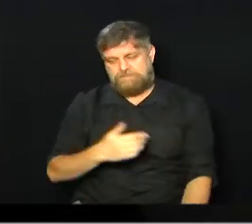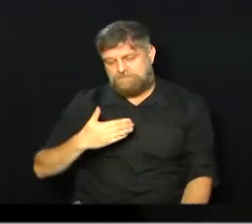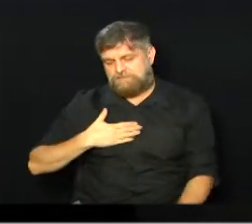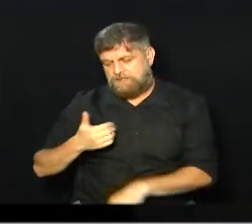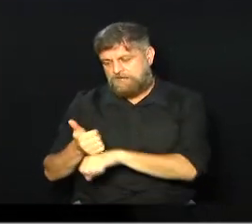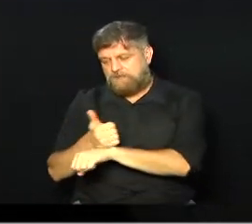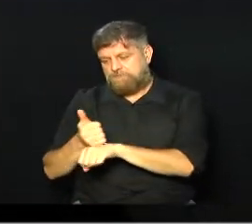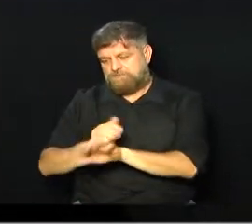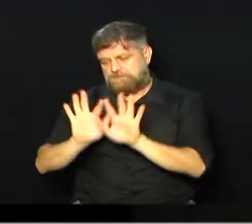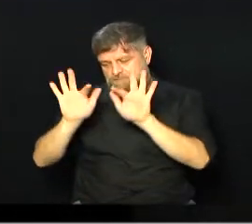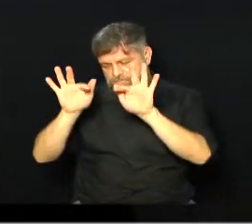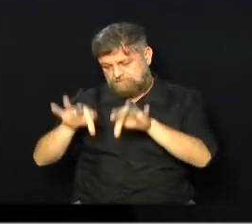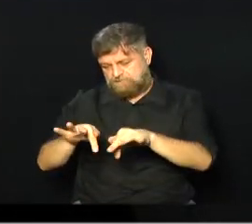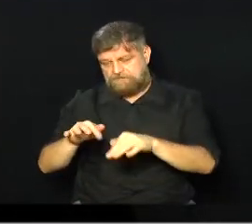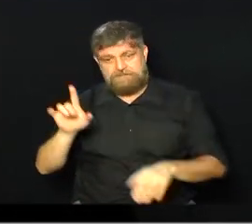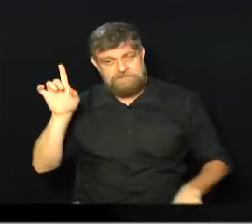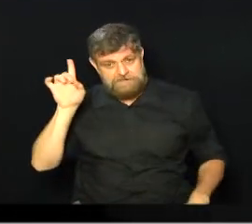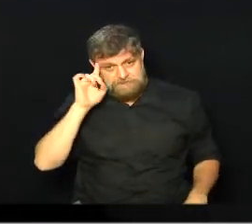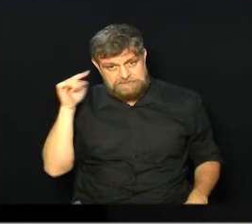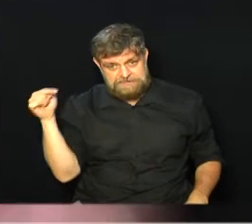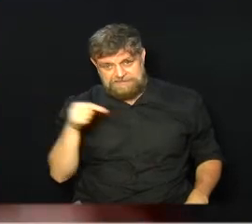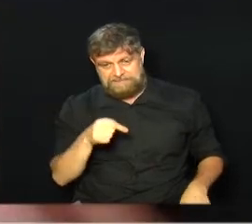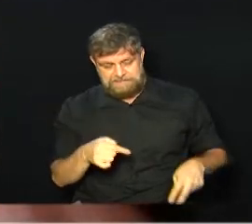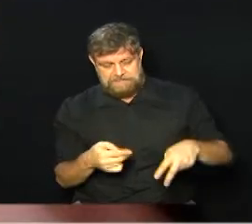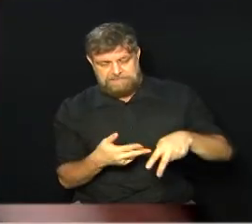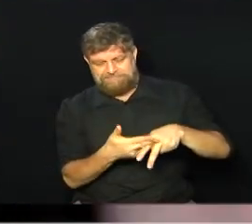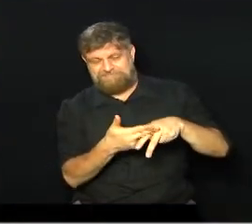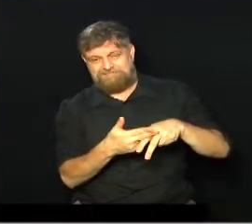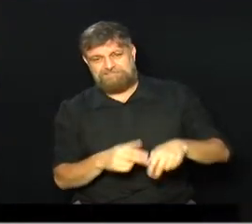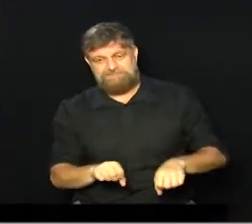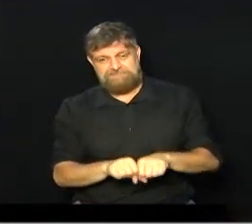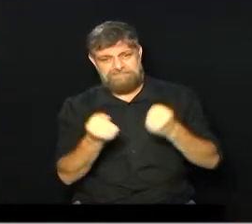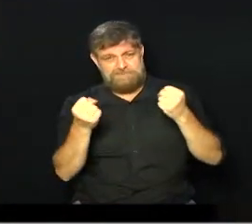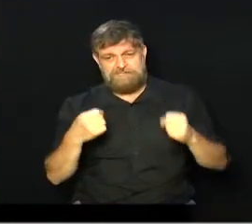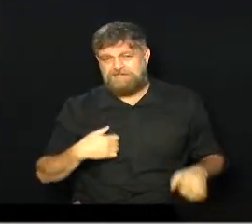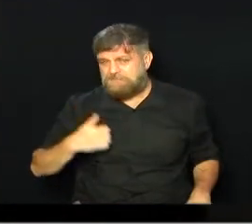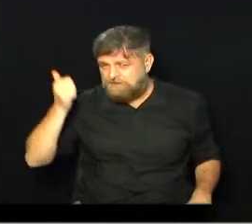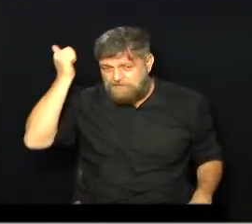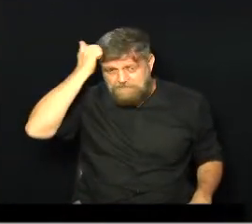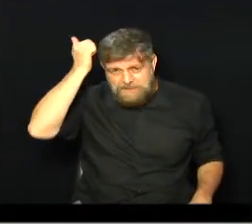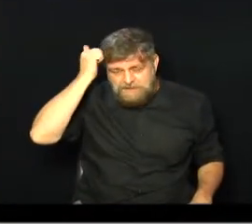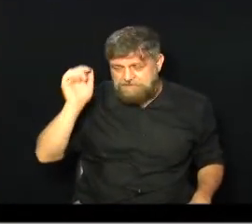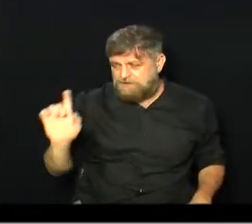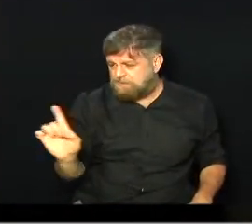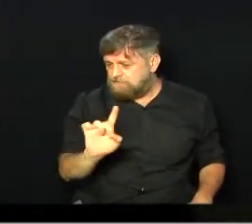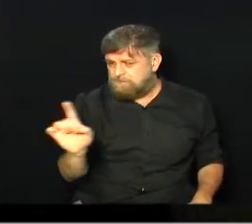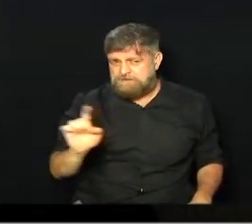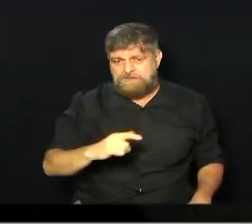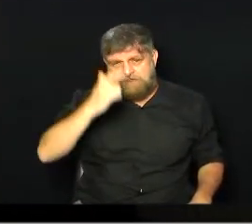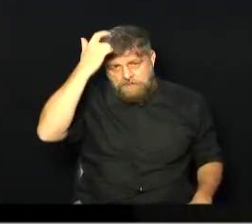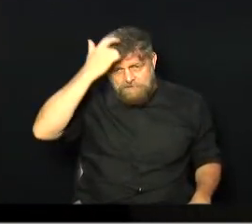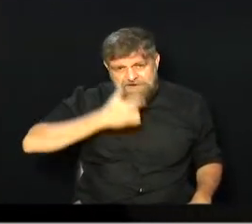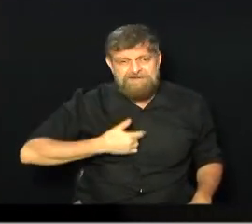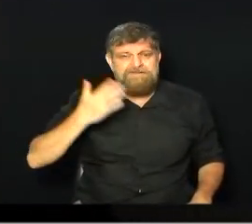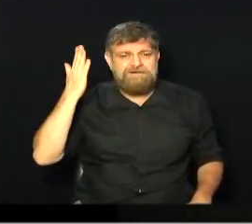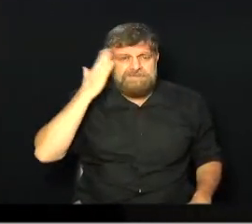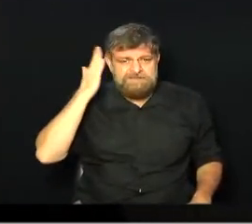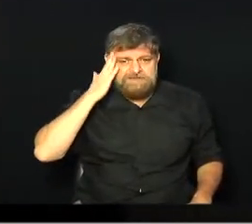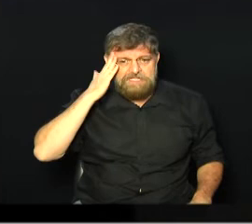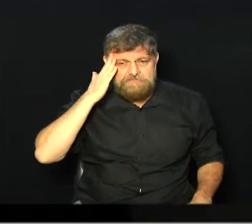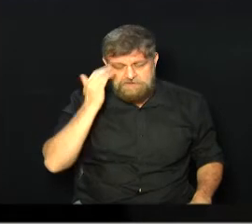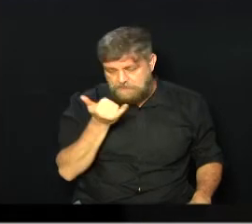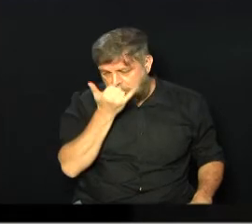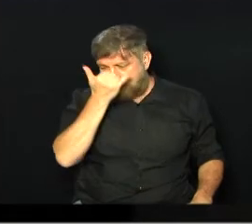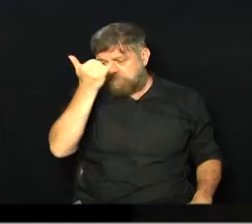profissional terminou ali naquele dia. E não me arrependo em momento nenhum, porque estava preparado para qualquer